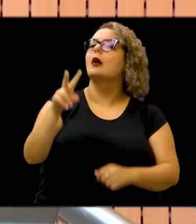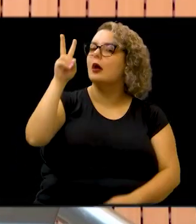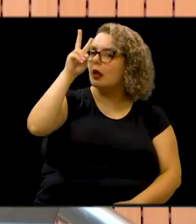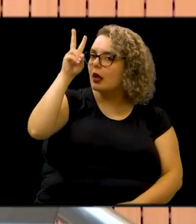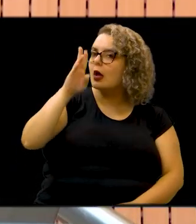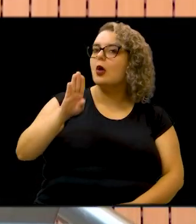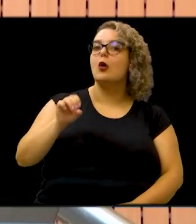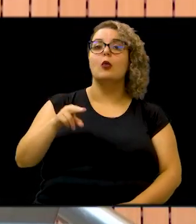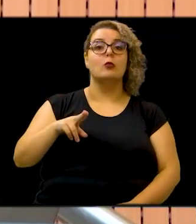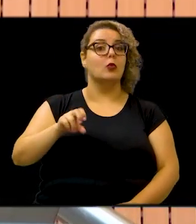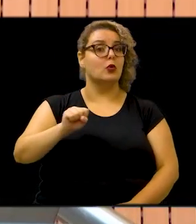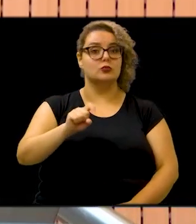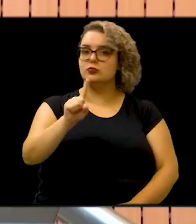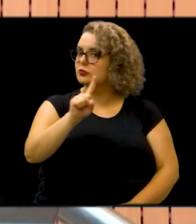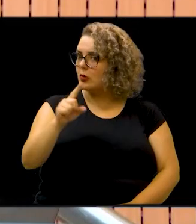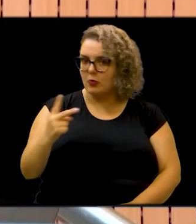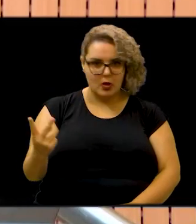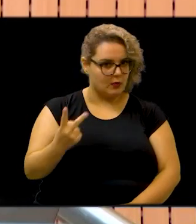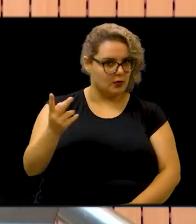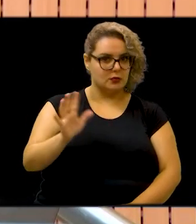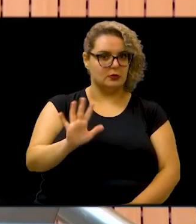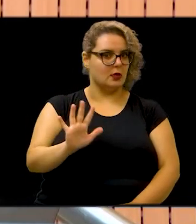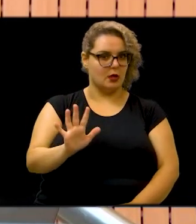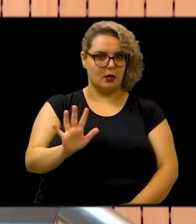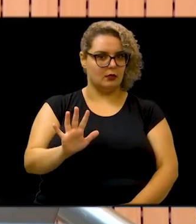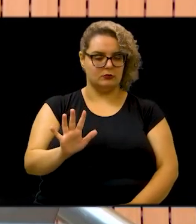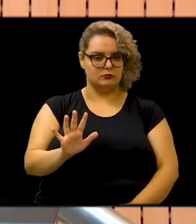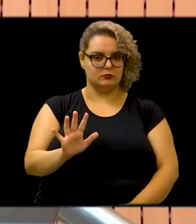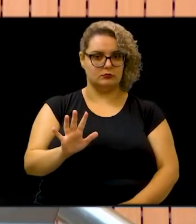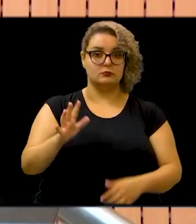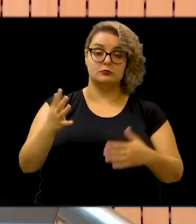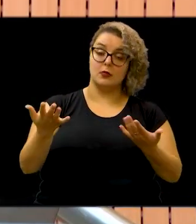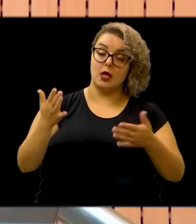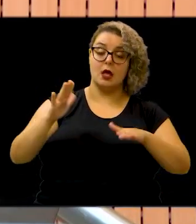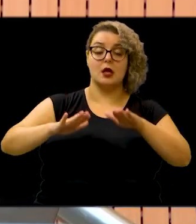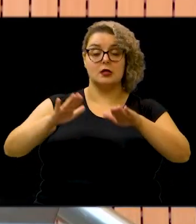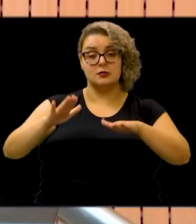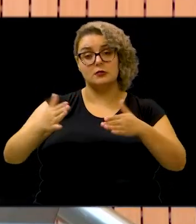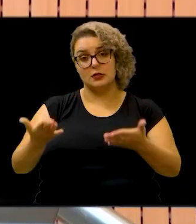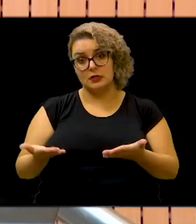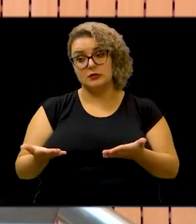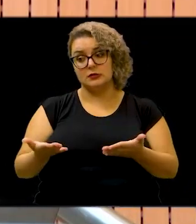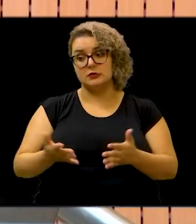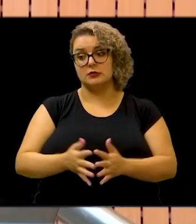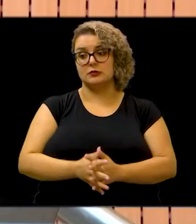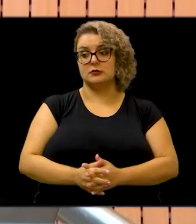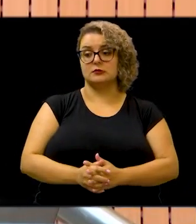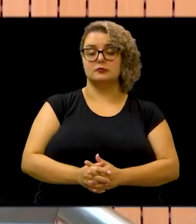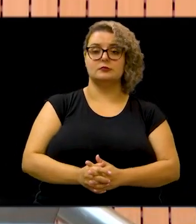precisa lembrar que bônus não é valorização, né? Muitas vezes,